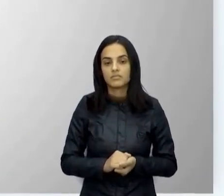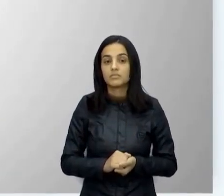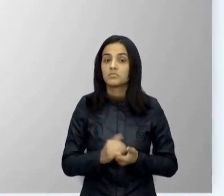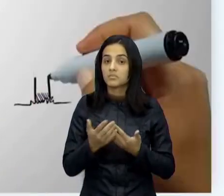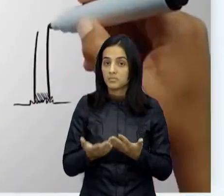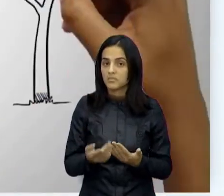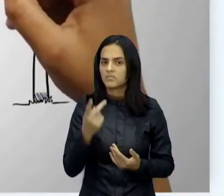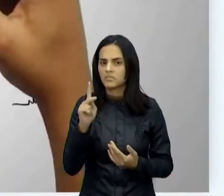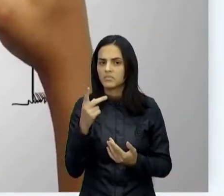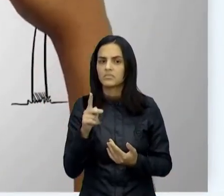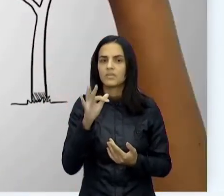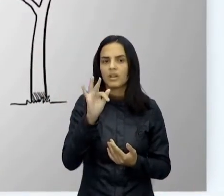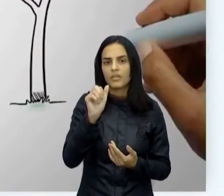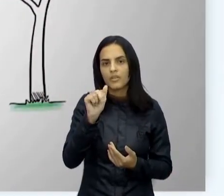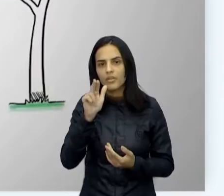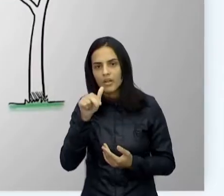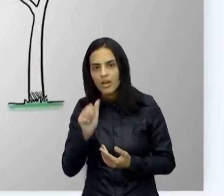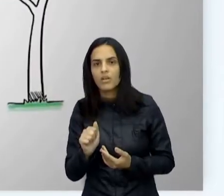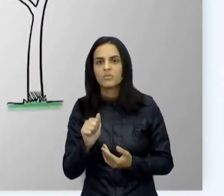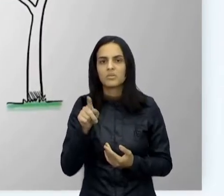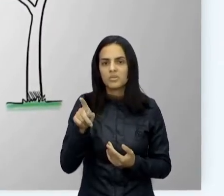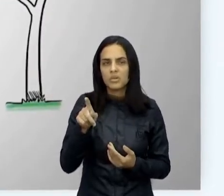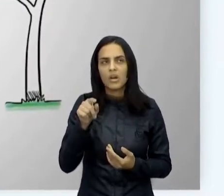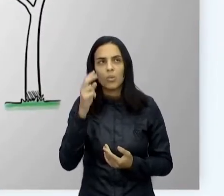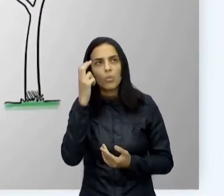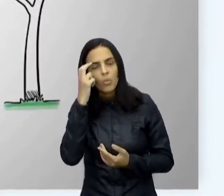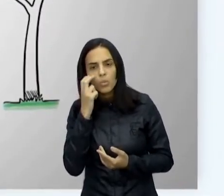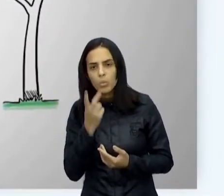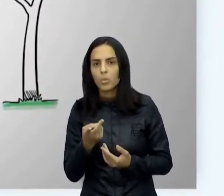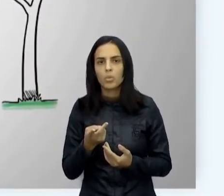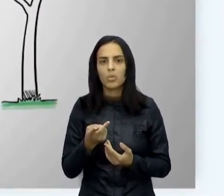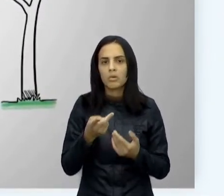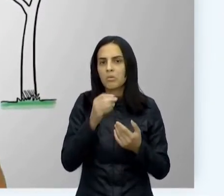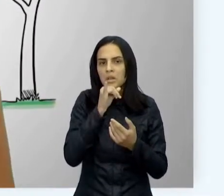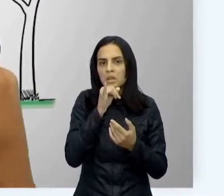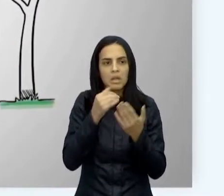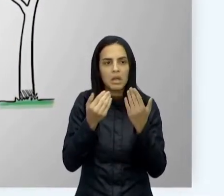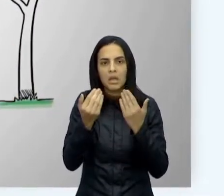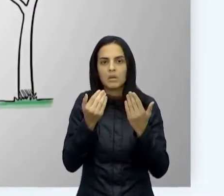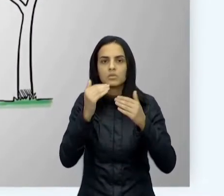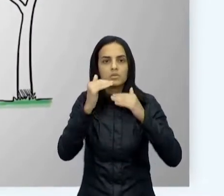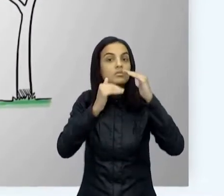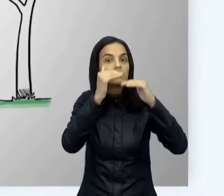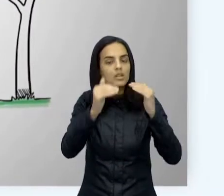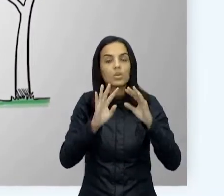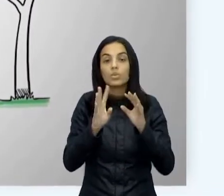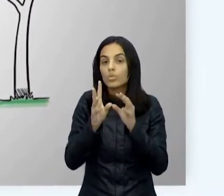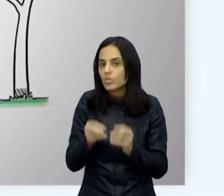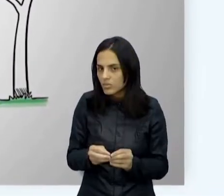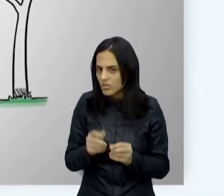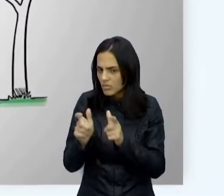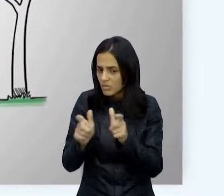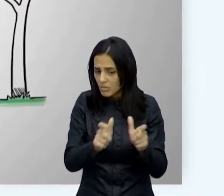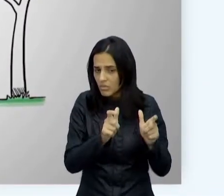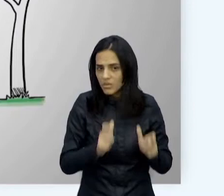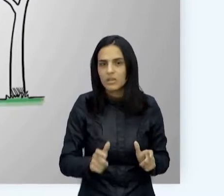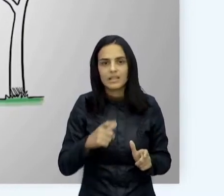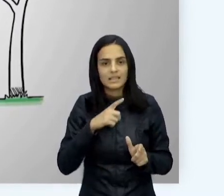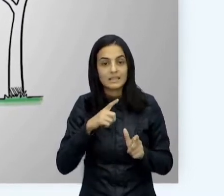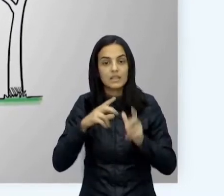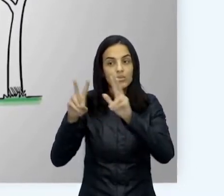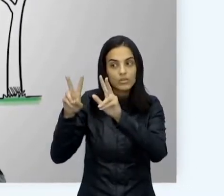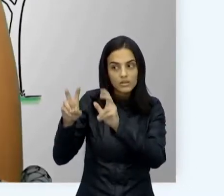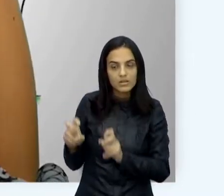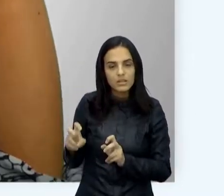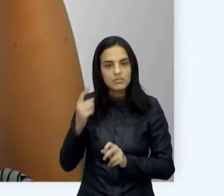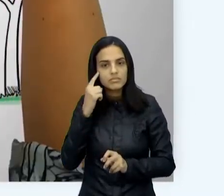Seja por sua fauna, sua flora, sua cultura ou seu modelo de desenvolvimento, esses lugares recebem o título